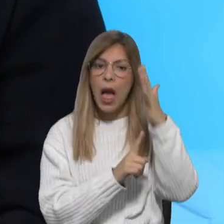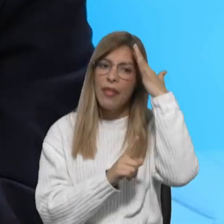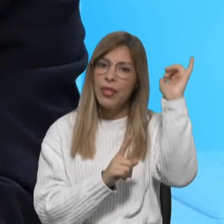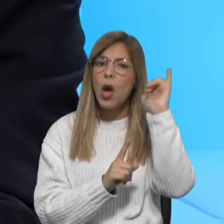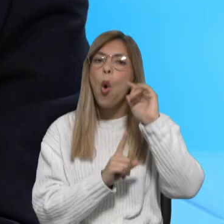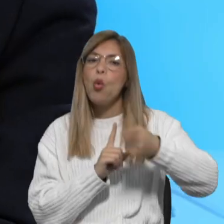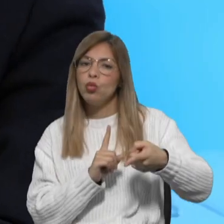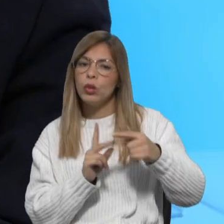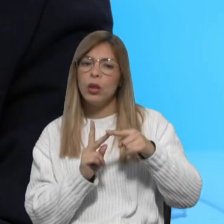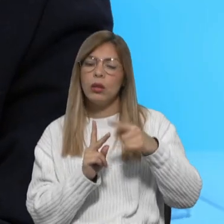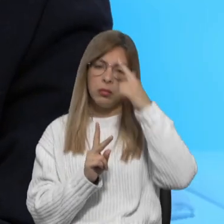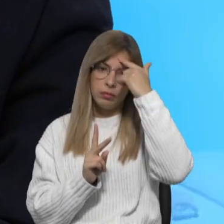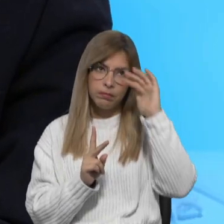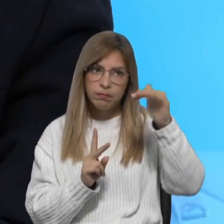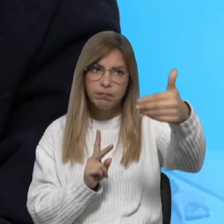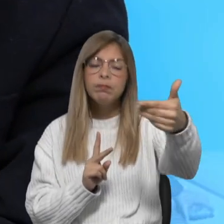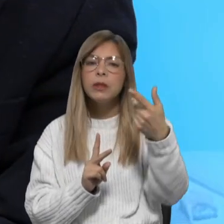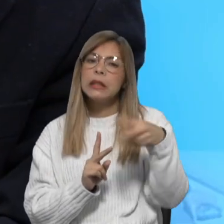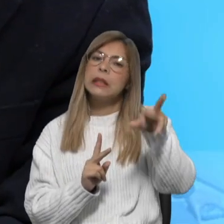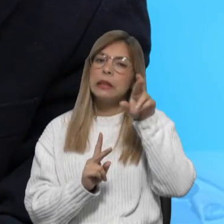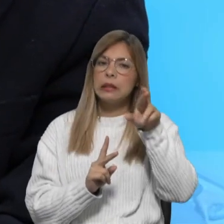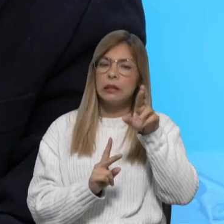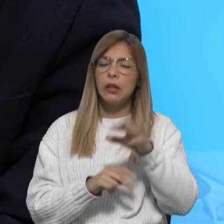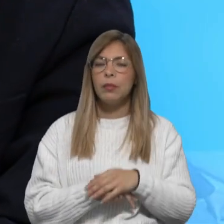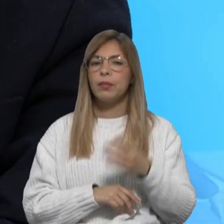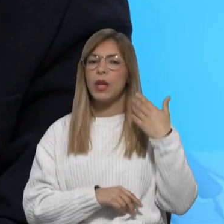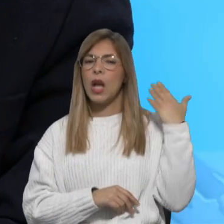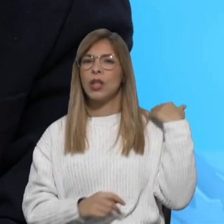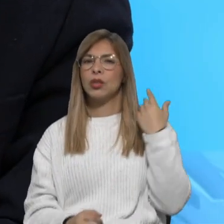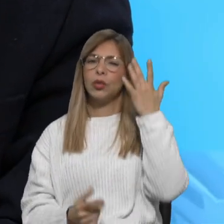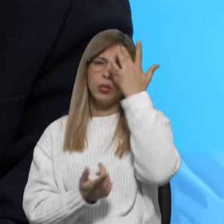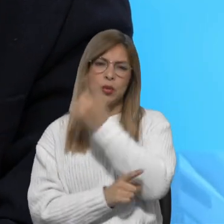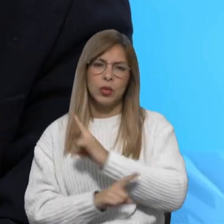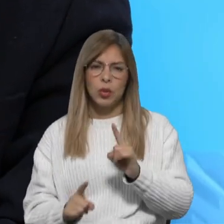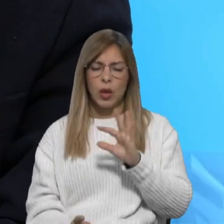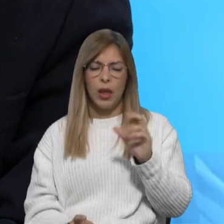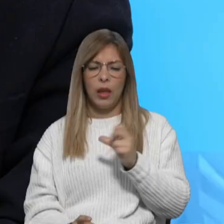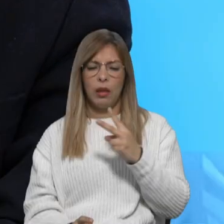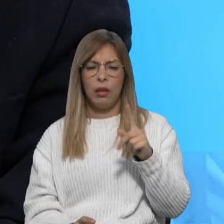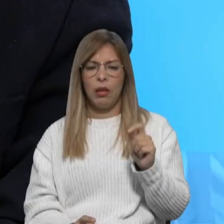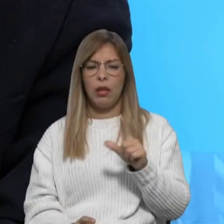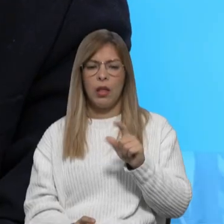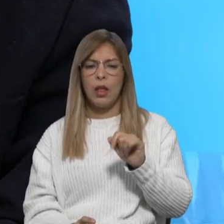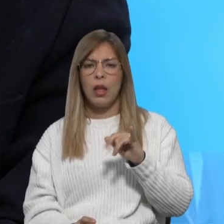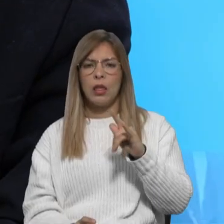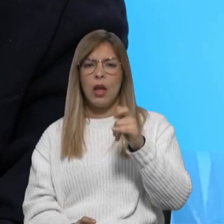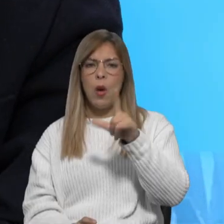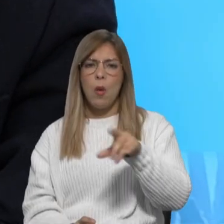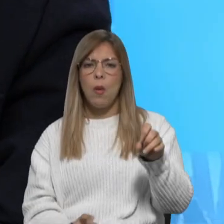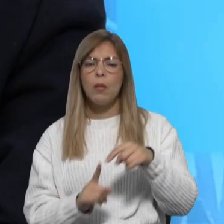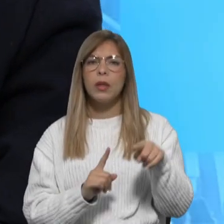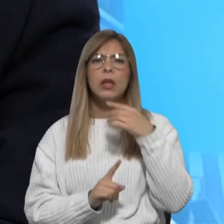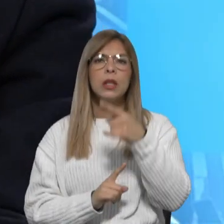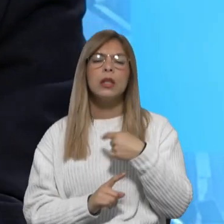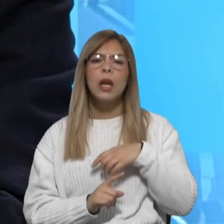só o professor Henrique Leitão aqui há tempos numa conferência que dizia que nós não podemos querer hoje em dia saber o